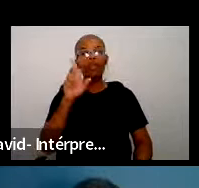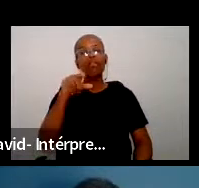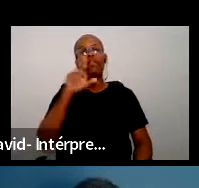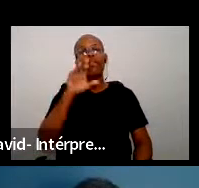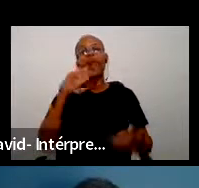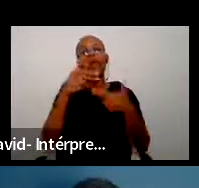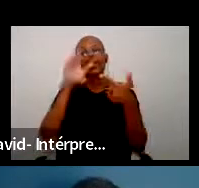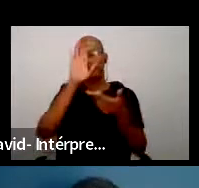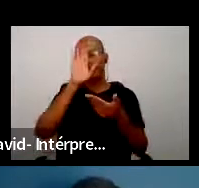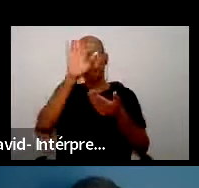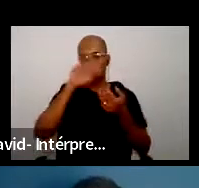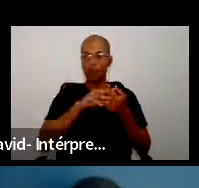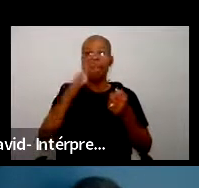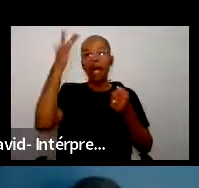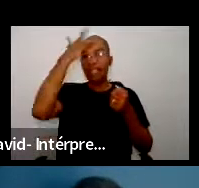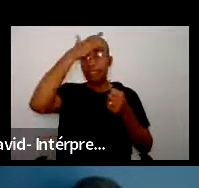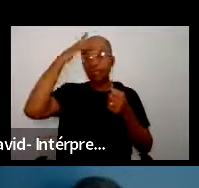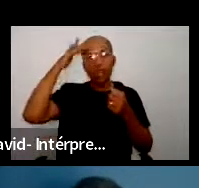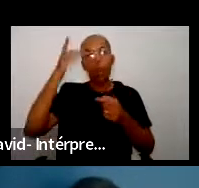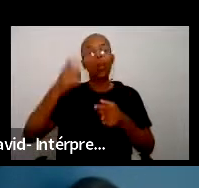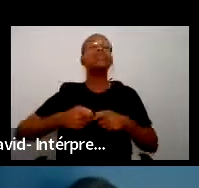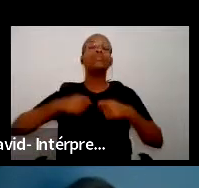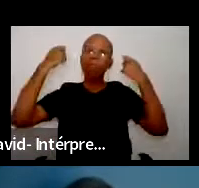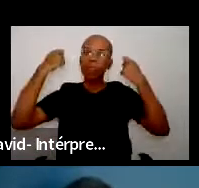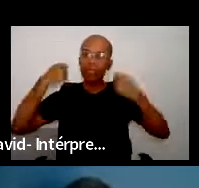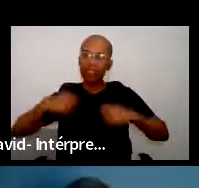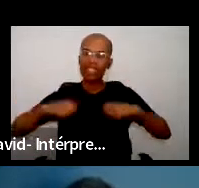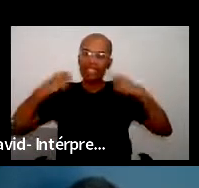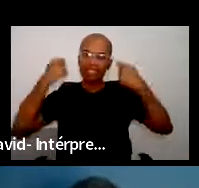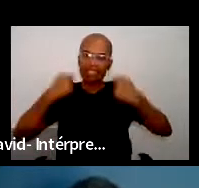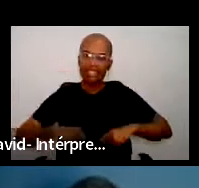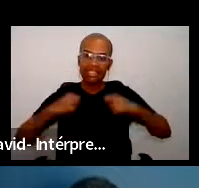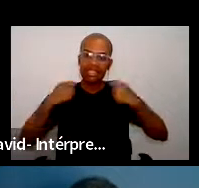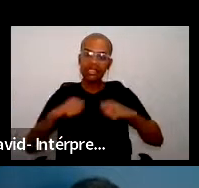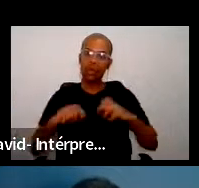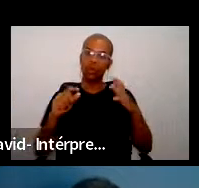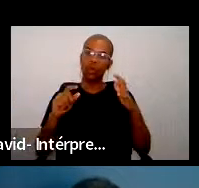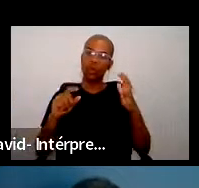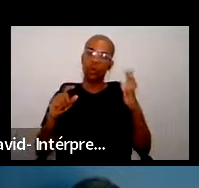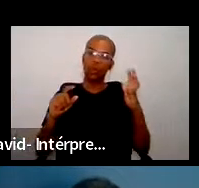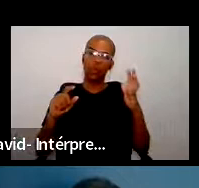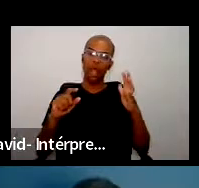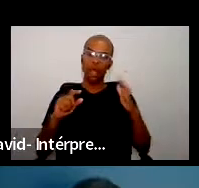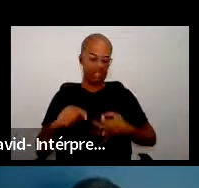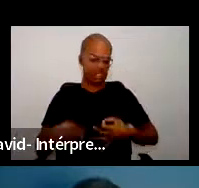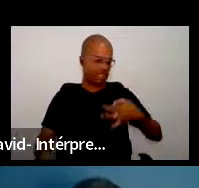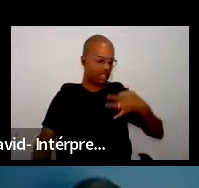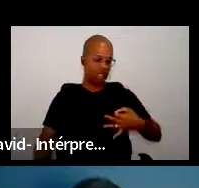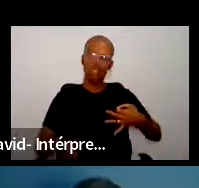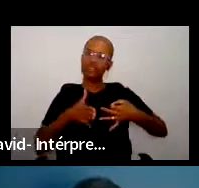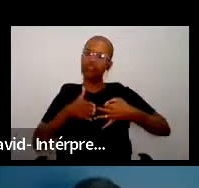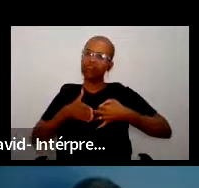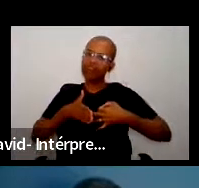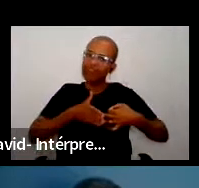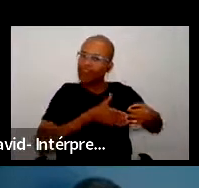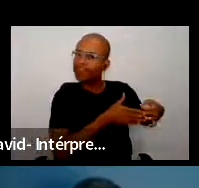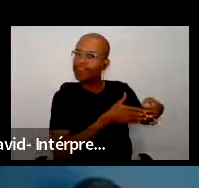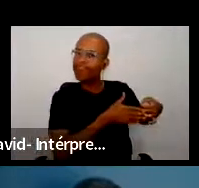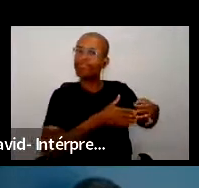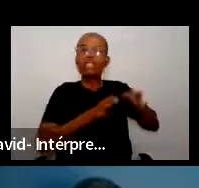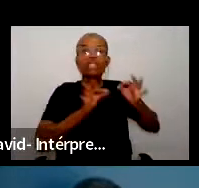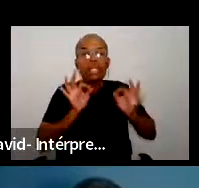né? As pessoas precisam, de fato, saírem das certezas,